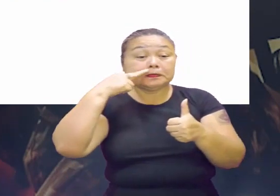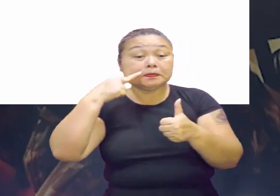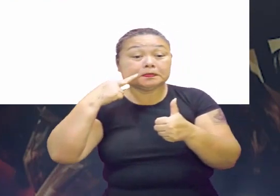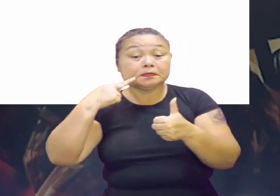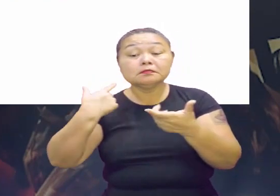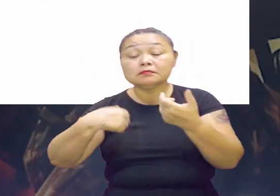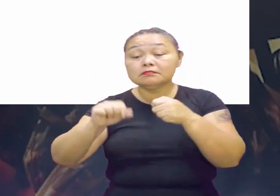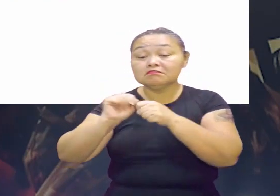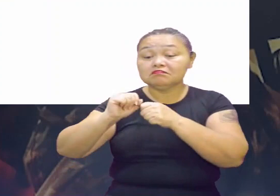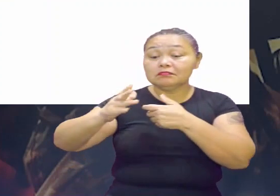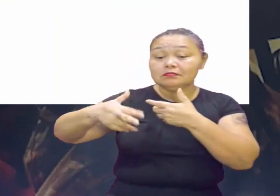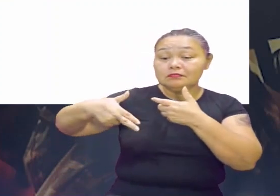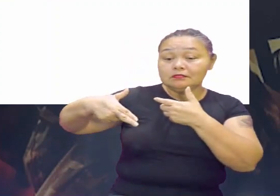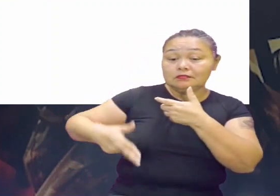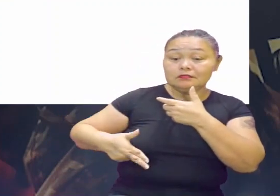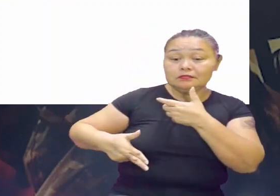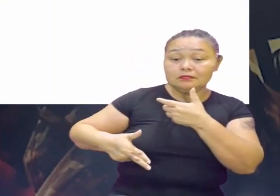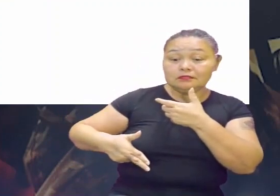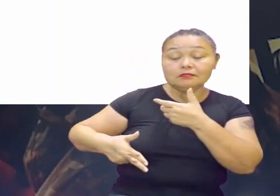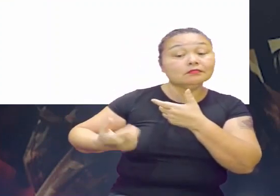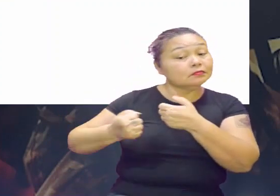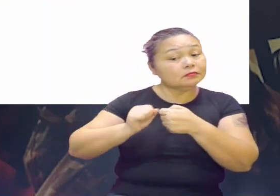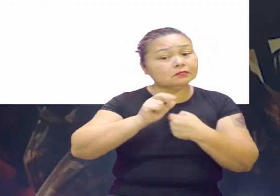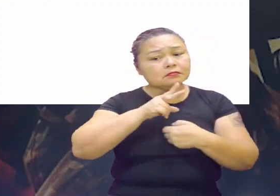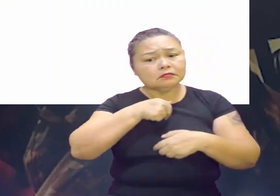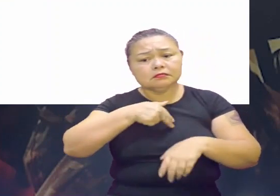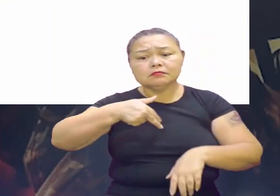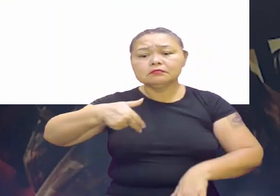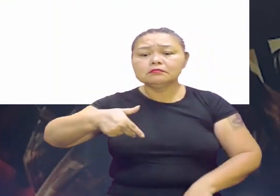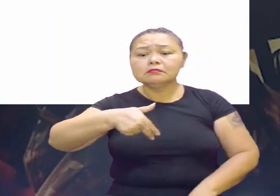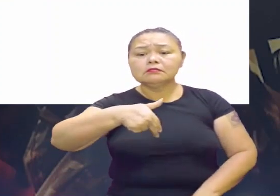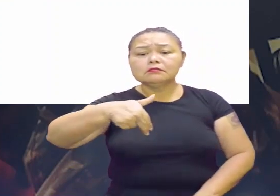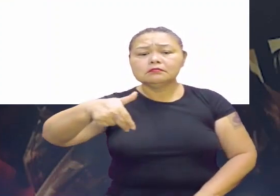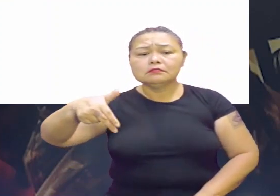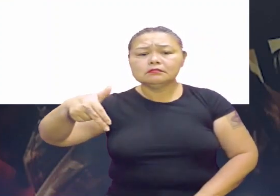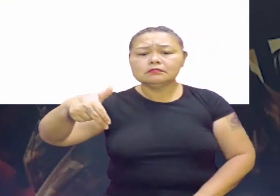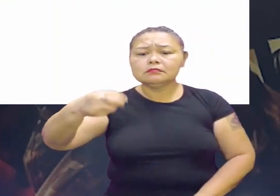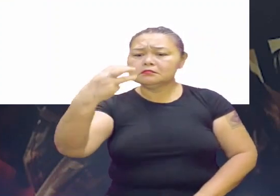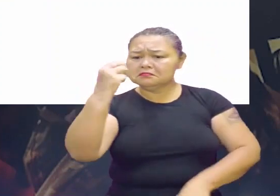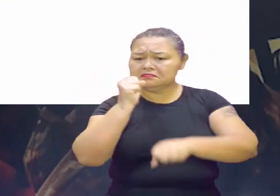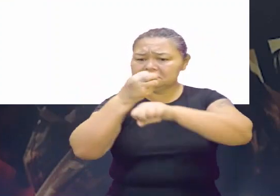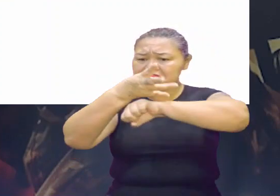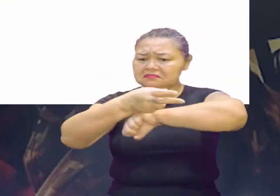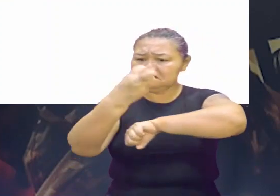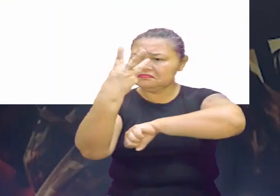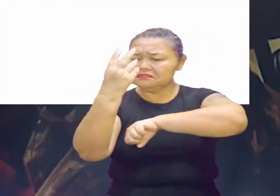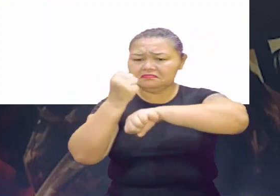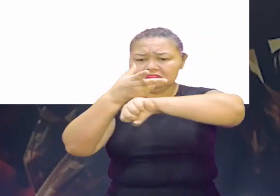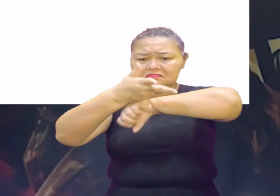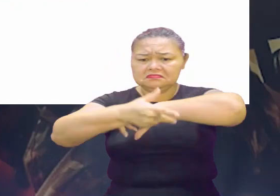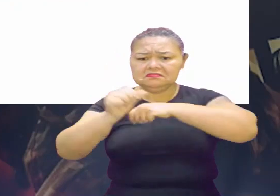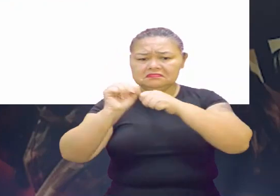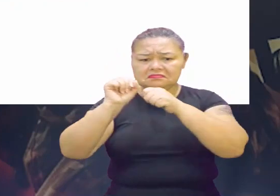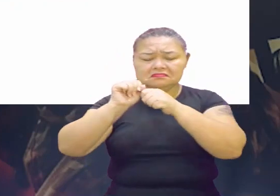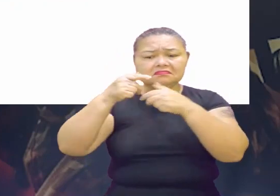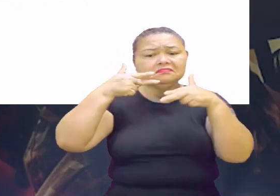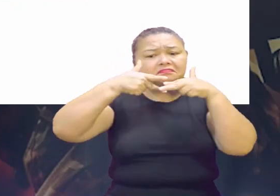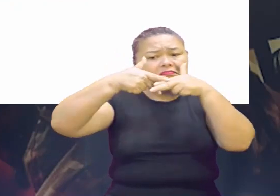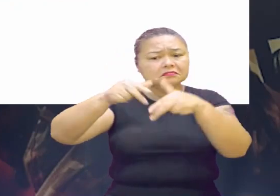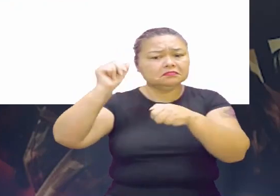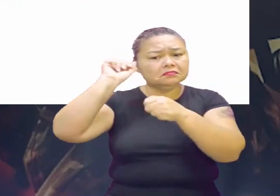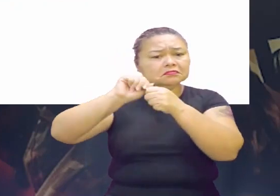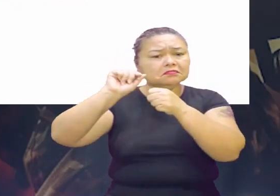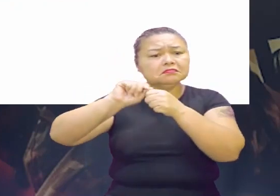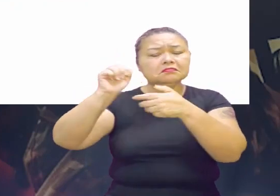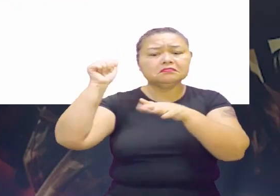arma, coloca um revólver no seu couro e vai caminhando 3 da madrugada. Pacatá, pacatá, pacatá, até chegar na